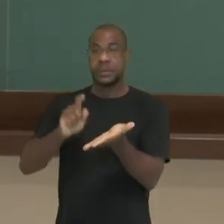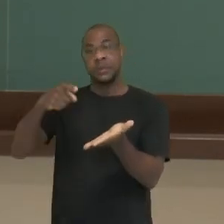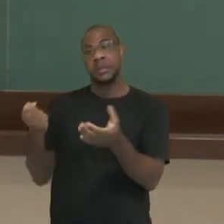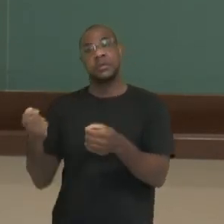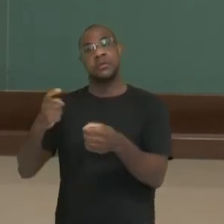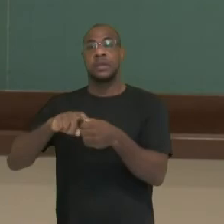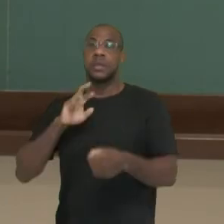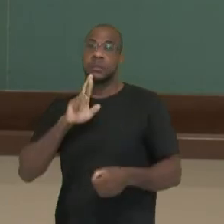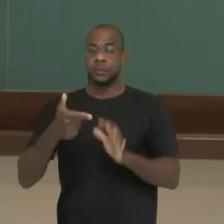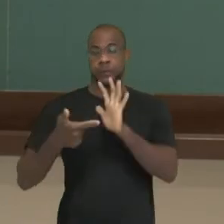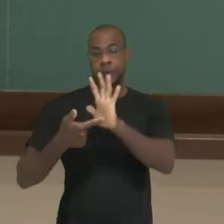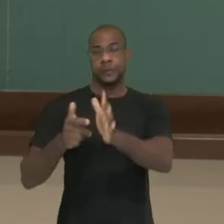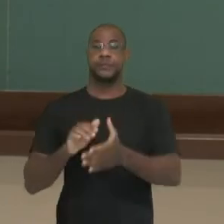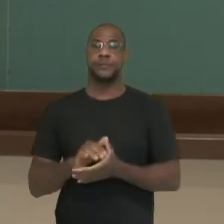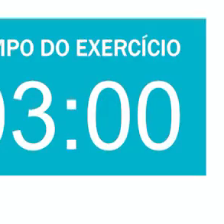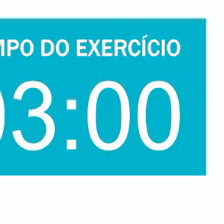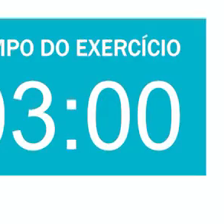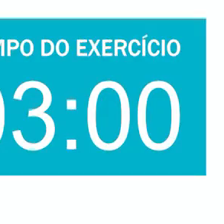resolução.